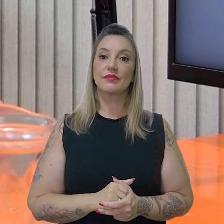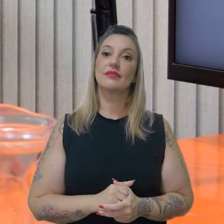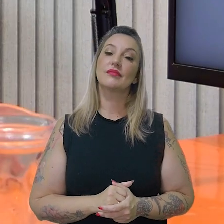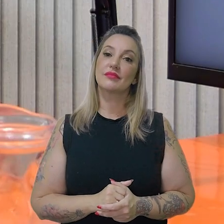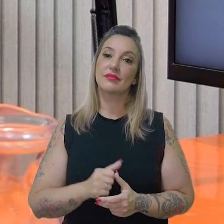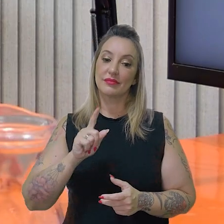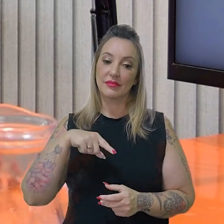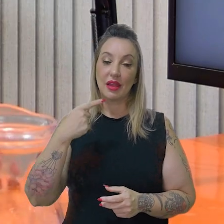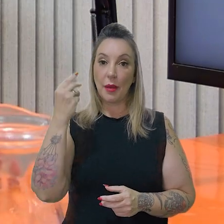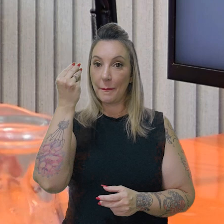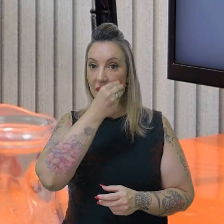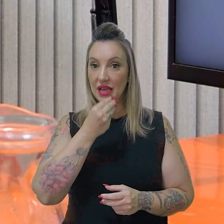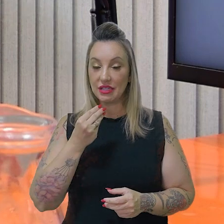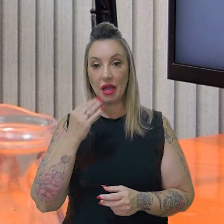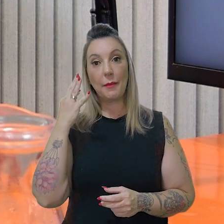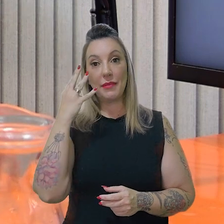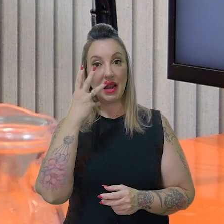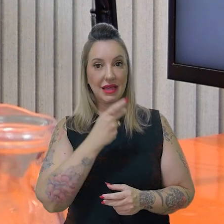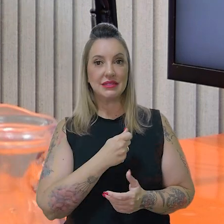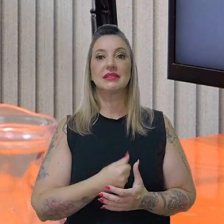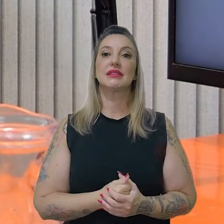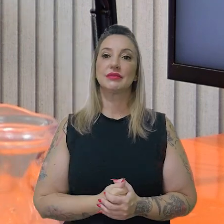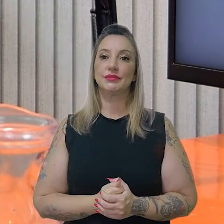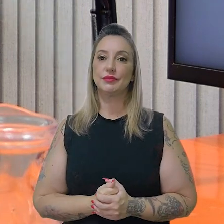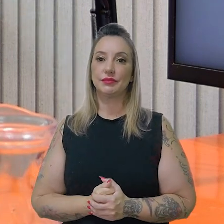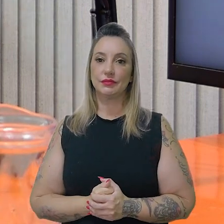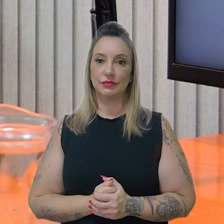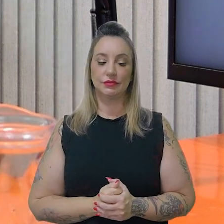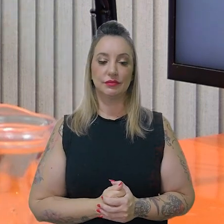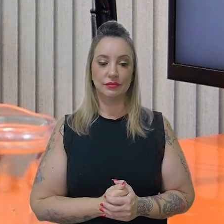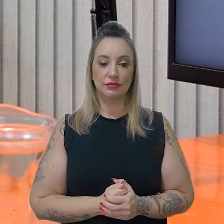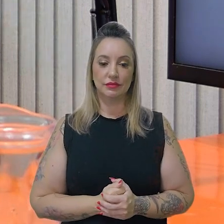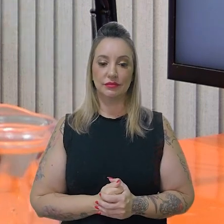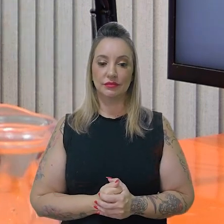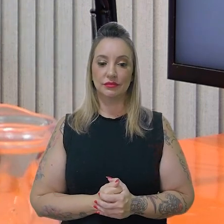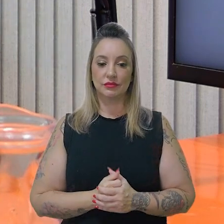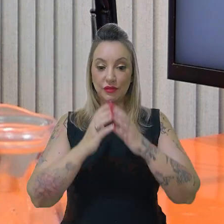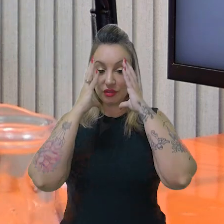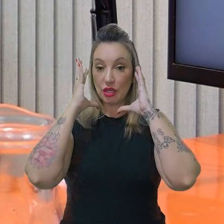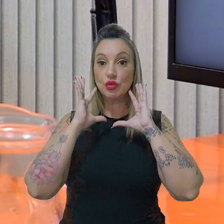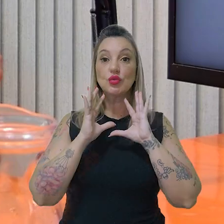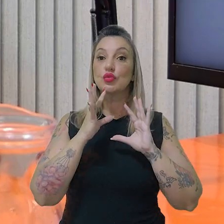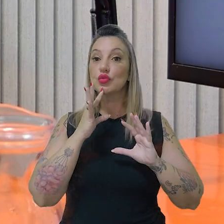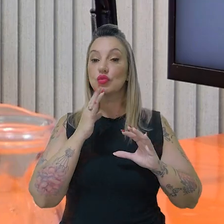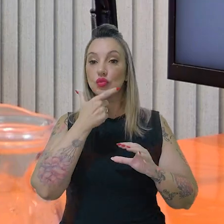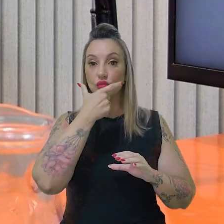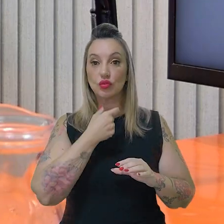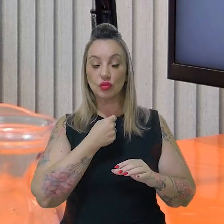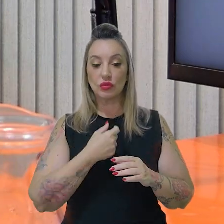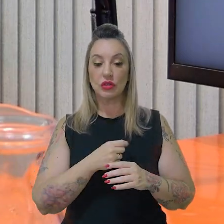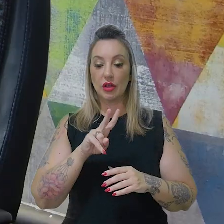na maquiagem a gente tem a beleza a gente vai pelo visagismo a gente vai conhecer o formato do seu rosto a gente vai saber qual